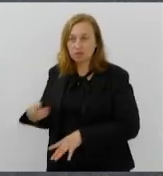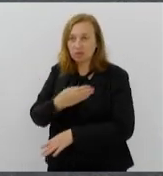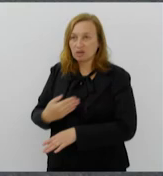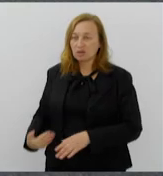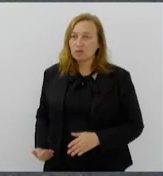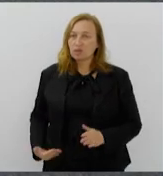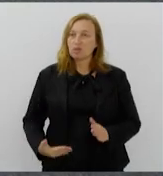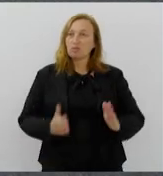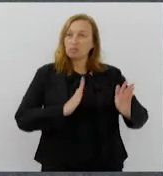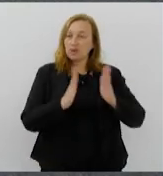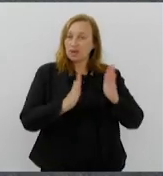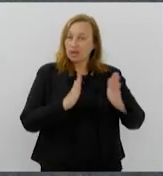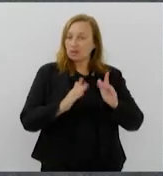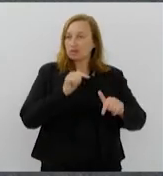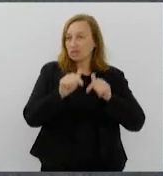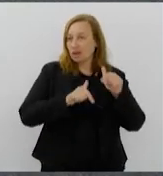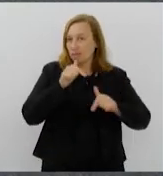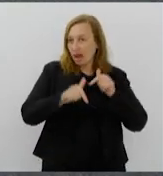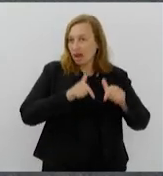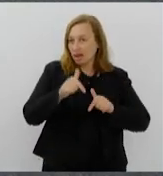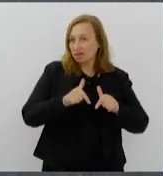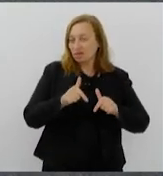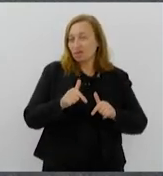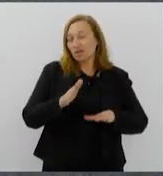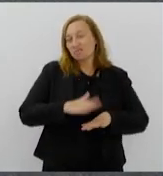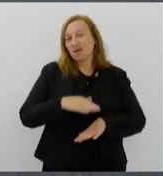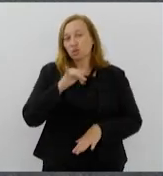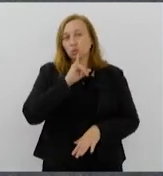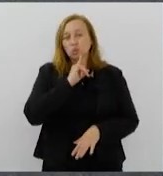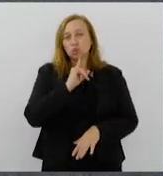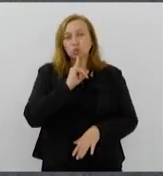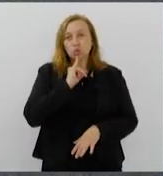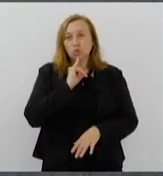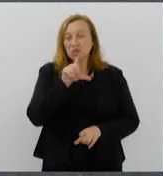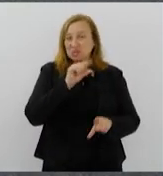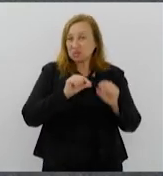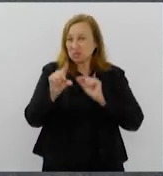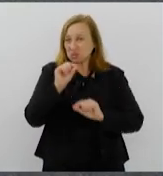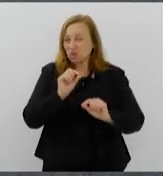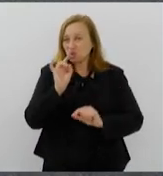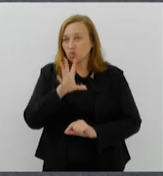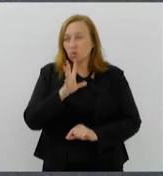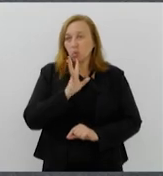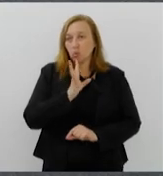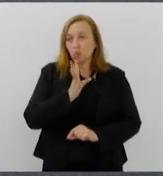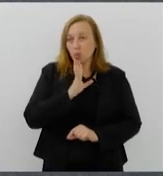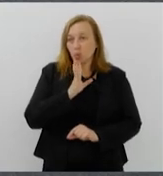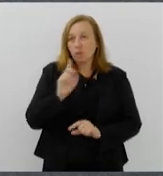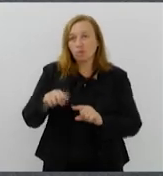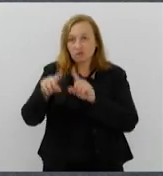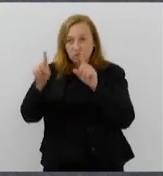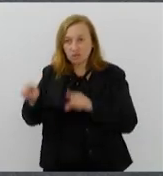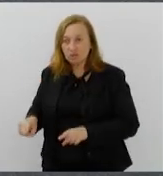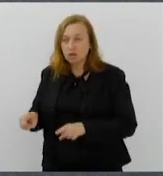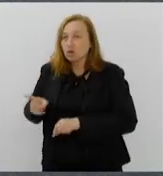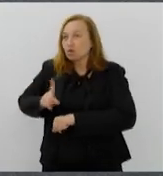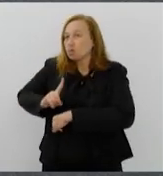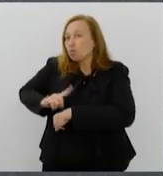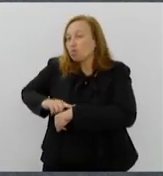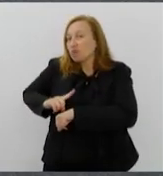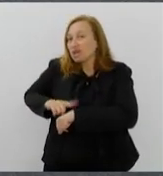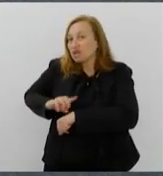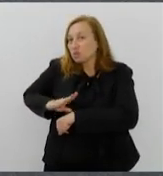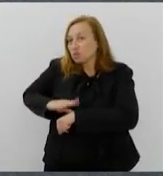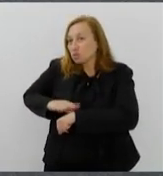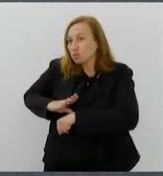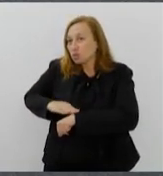serviço efetivo. E o que era mais desagradável é que essa decisão só era conhecida pelo servidor no momento que